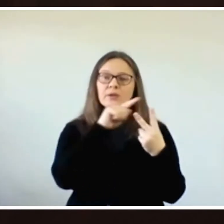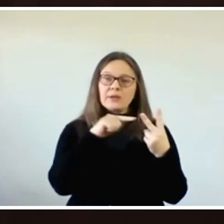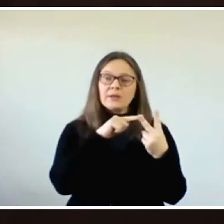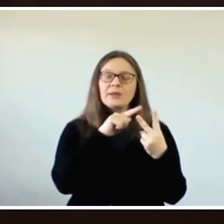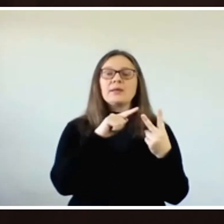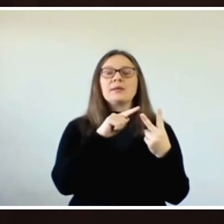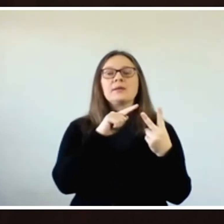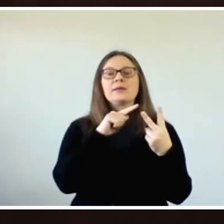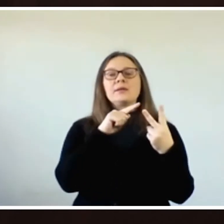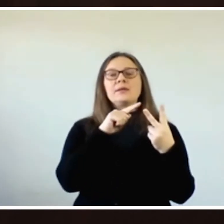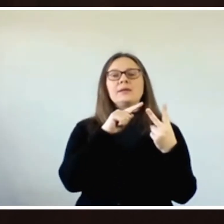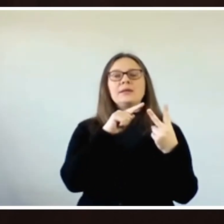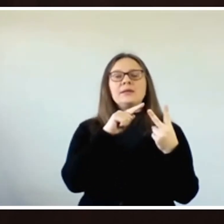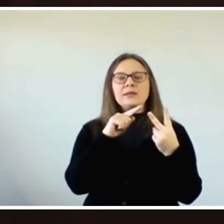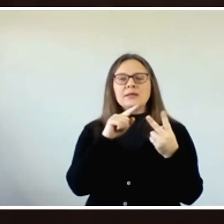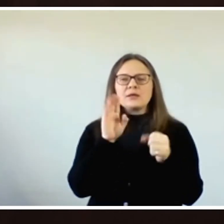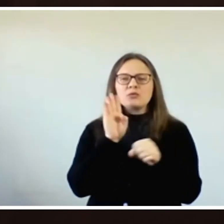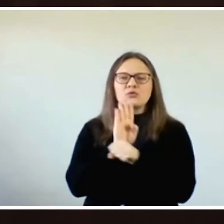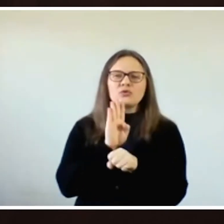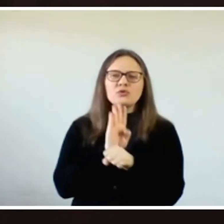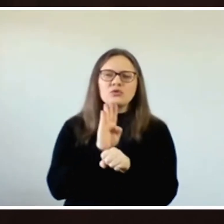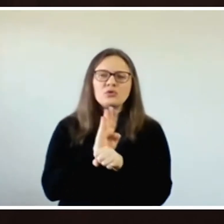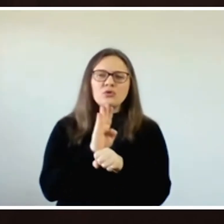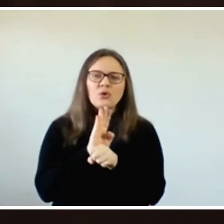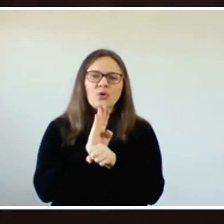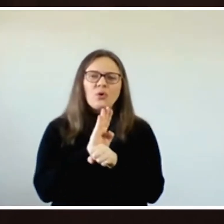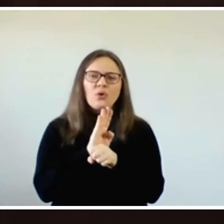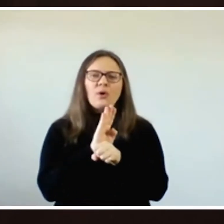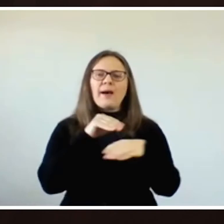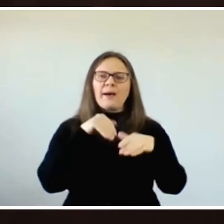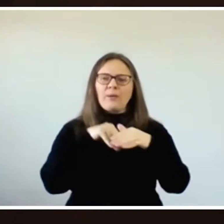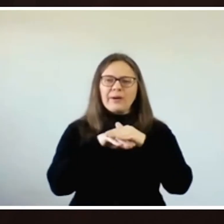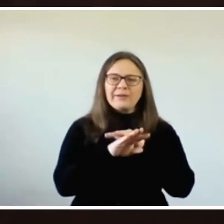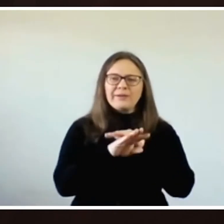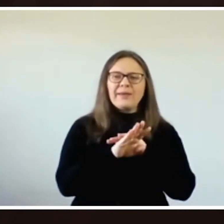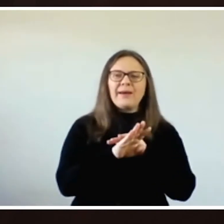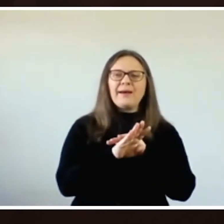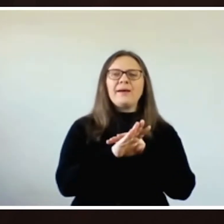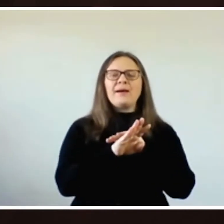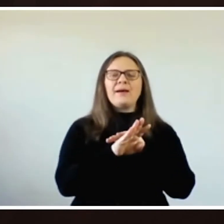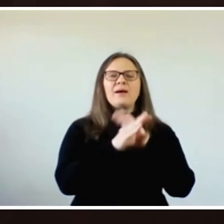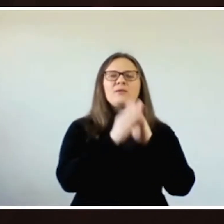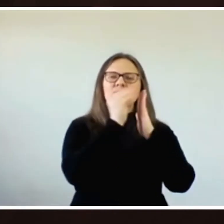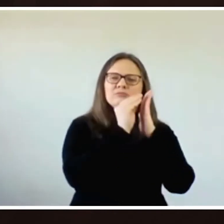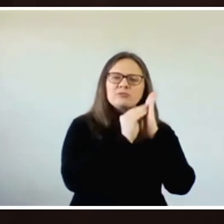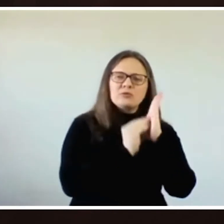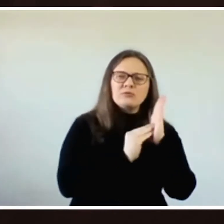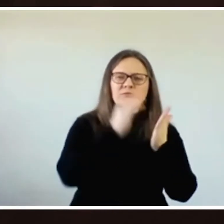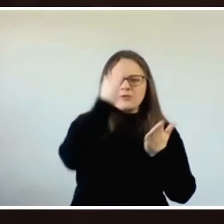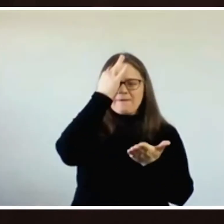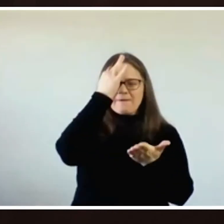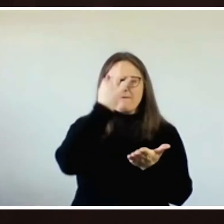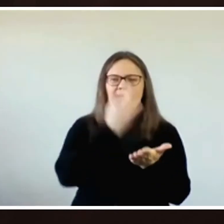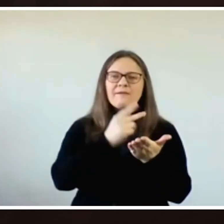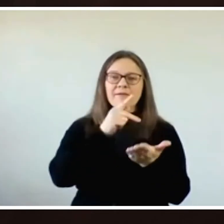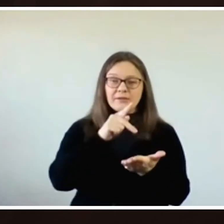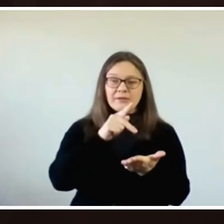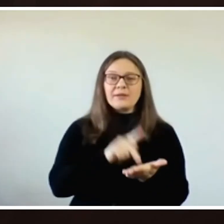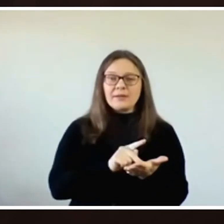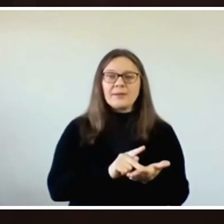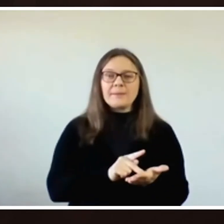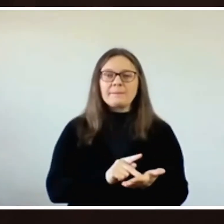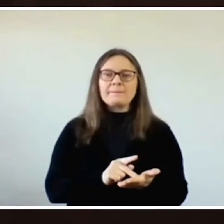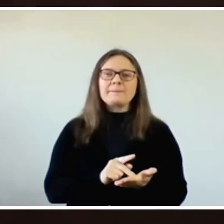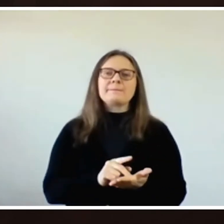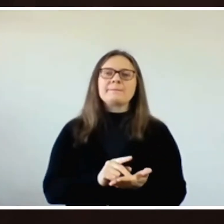genuína confissão da fé. Ele contesta a autoridade do imperador Constantino de ele,